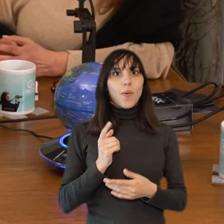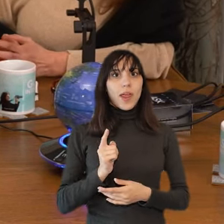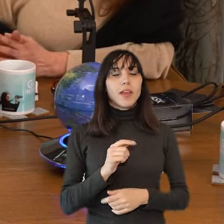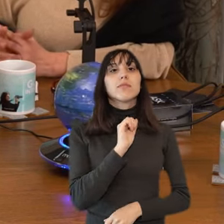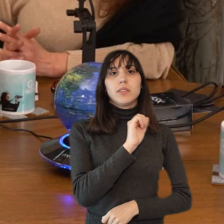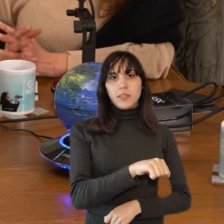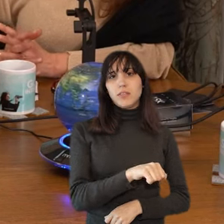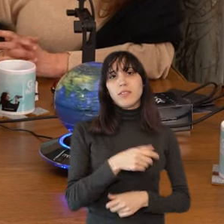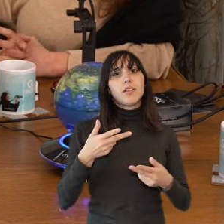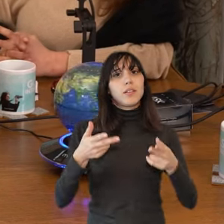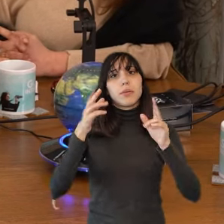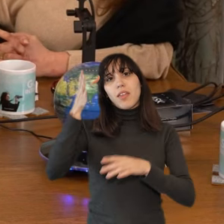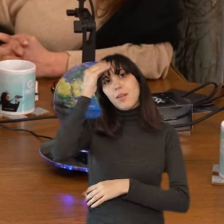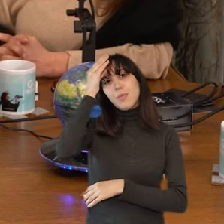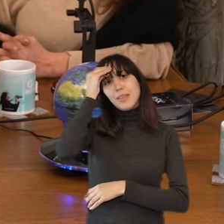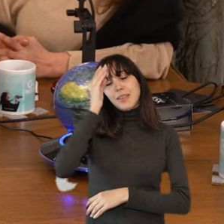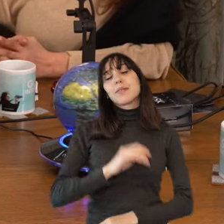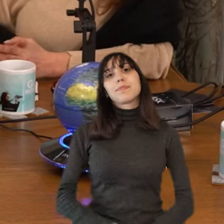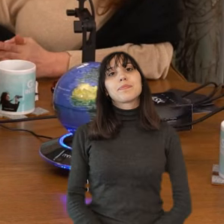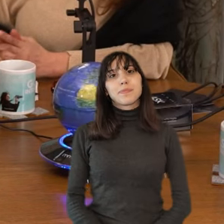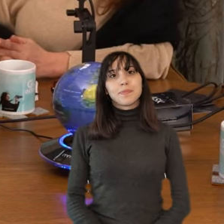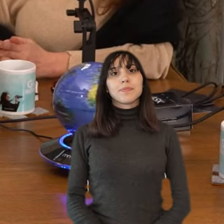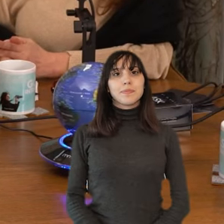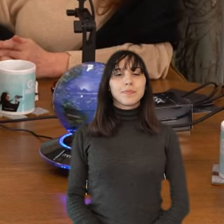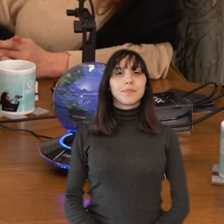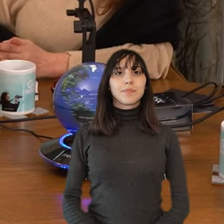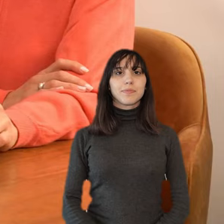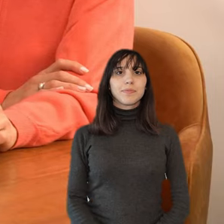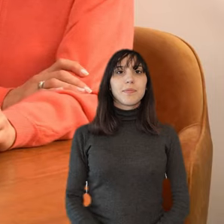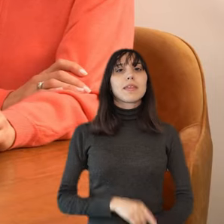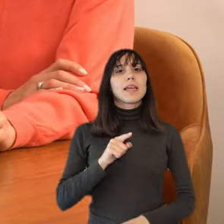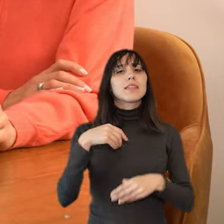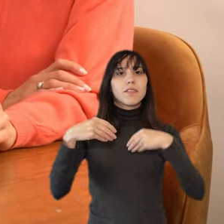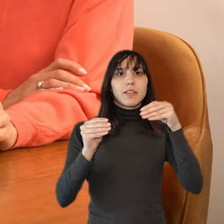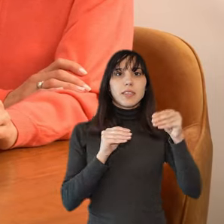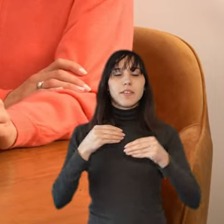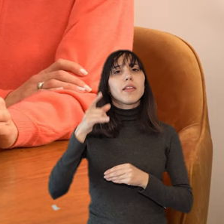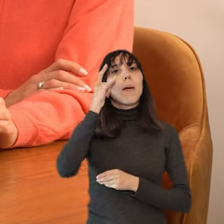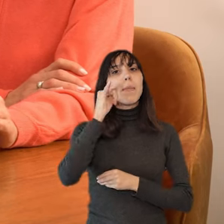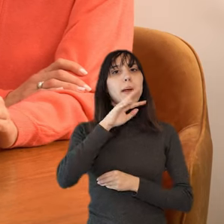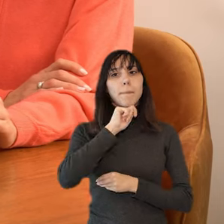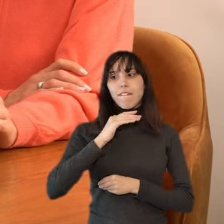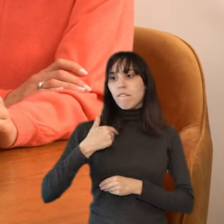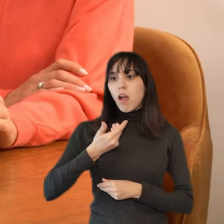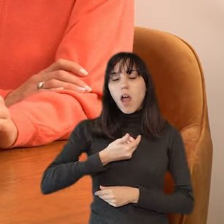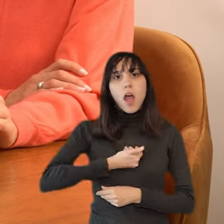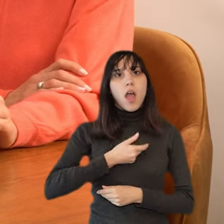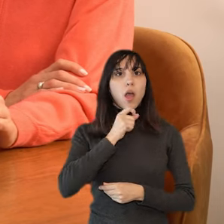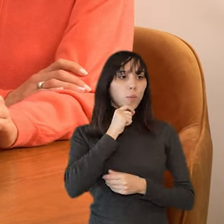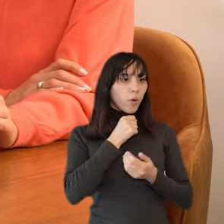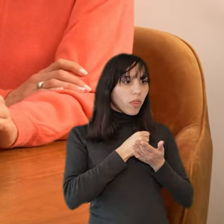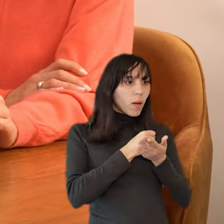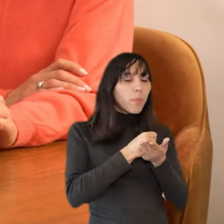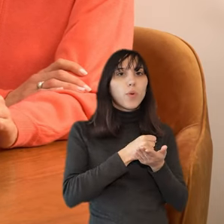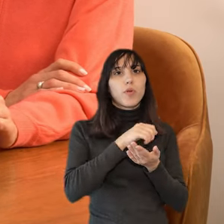sim a liberdade de aprender não é liberdade de aprender e essa essa flexibilidade que os pais têm de poder acompanhar os